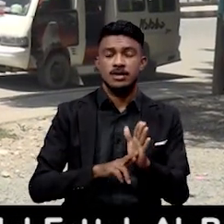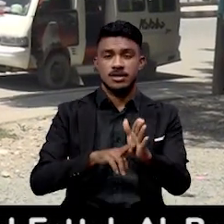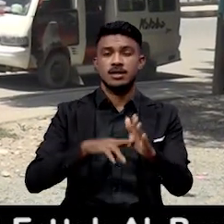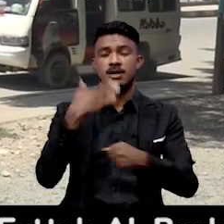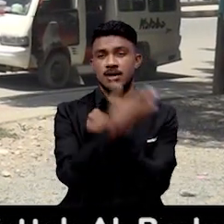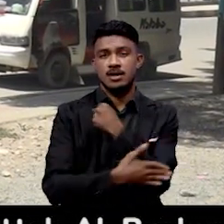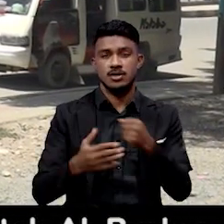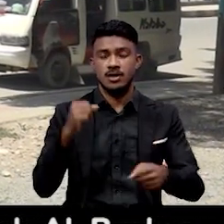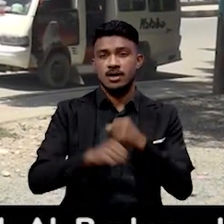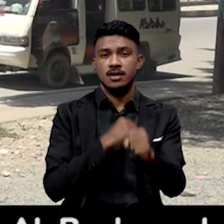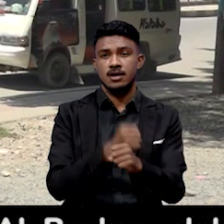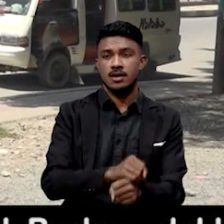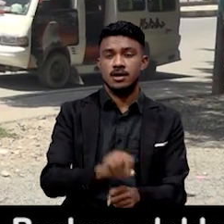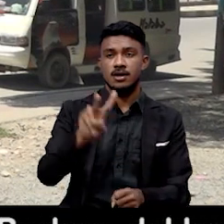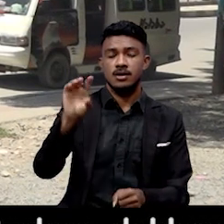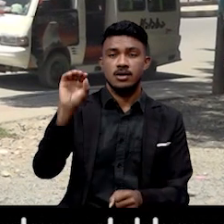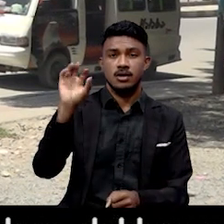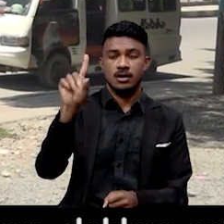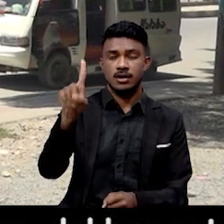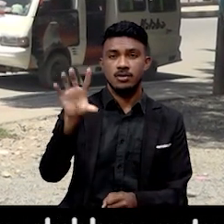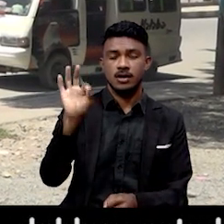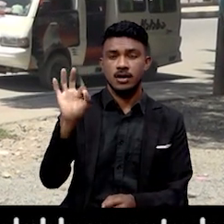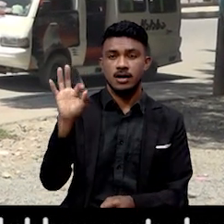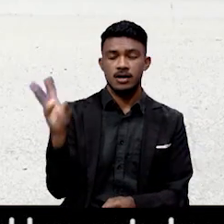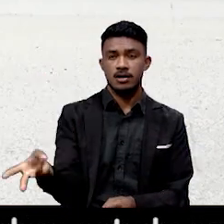retinang rihun ida atus hitu neng nulu resensia.